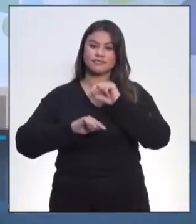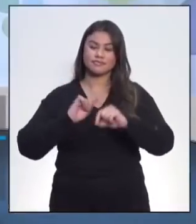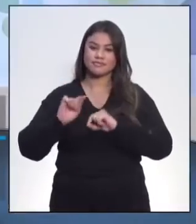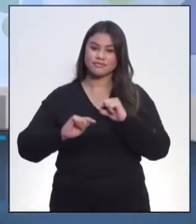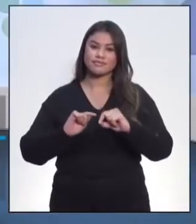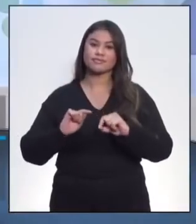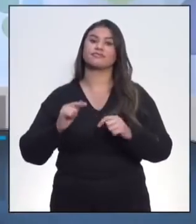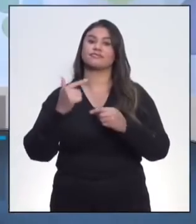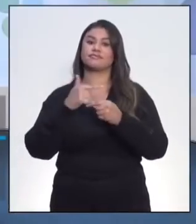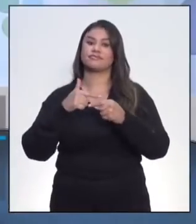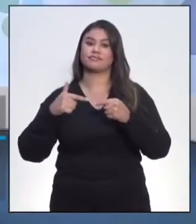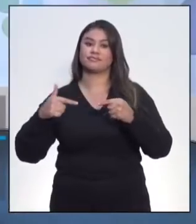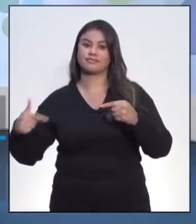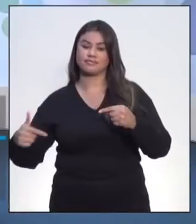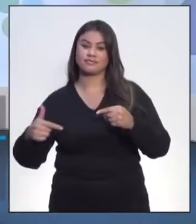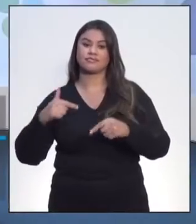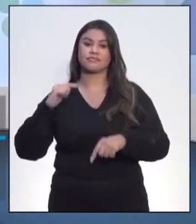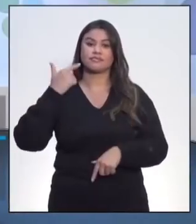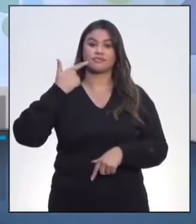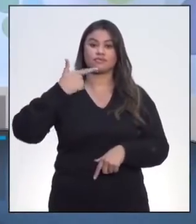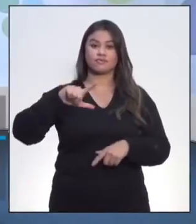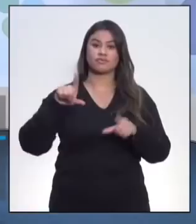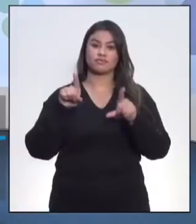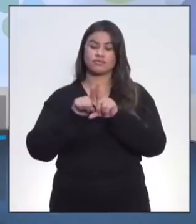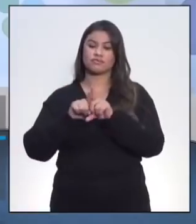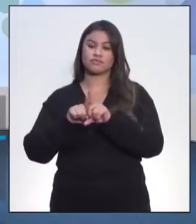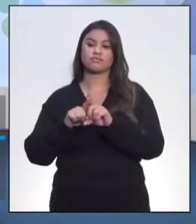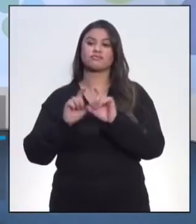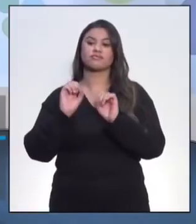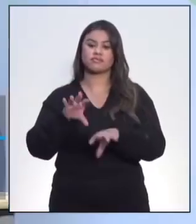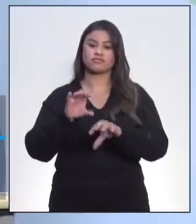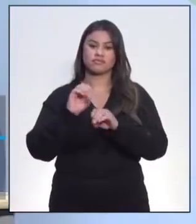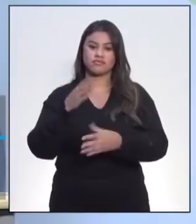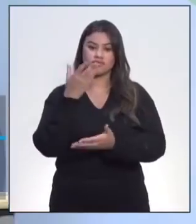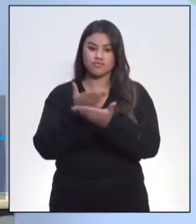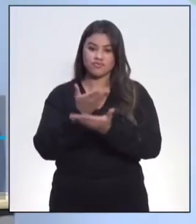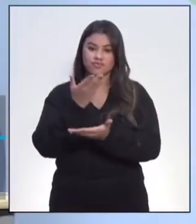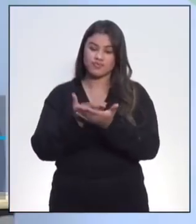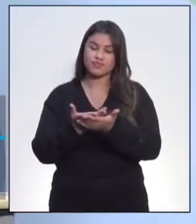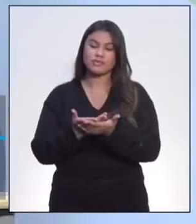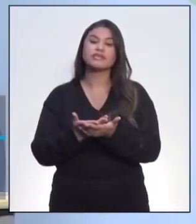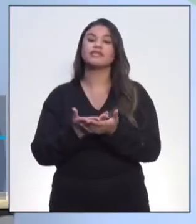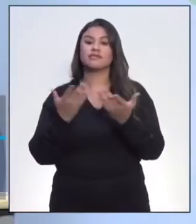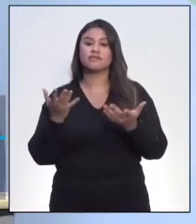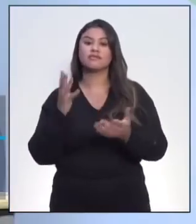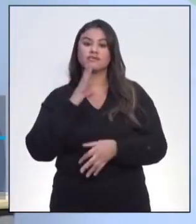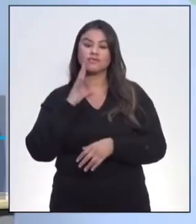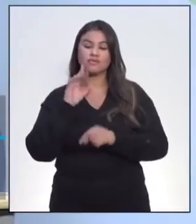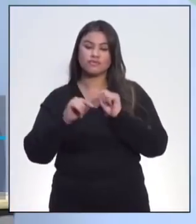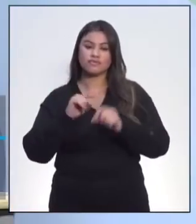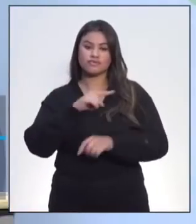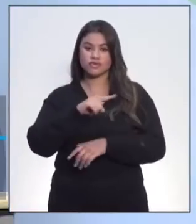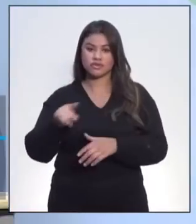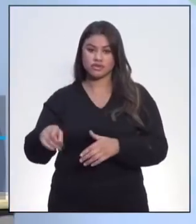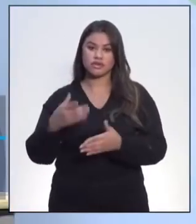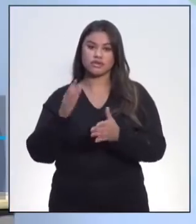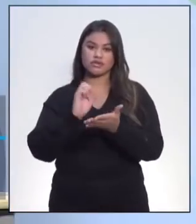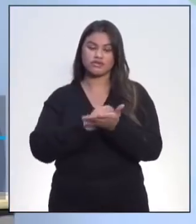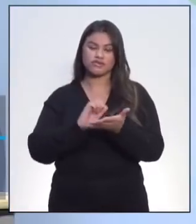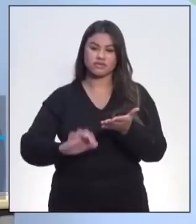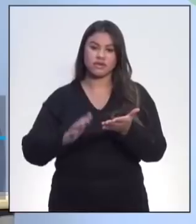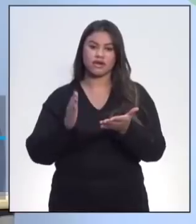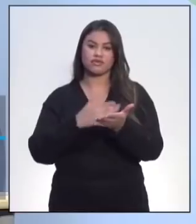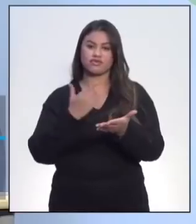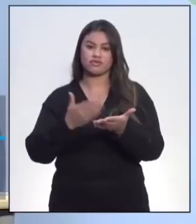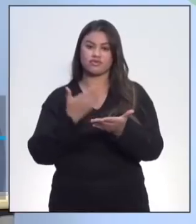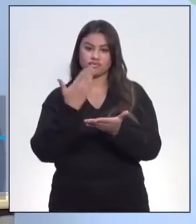de estudos intensivos. Então, é legal vocês terem a matéria de vocês em ordem, que vai ajudar muito na interação das